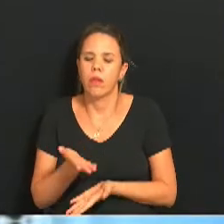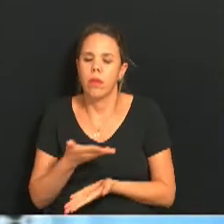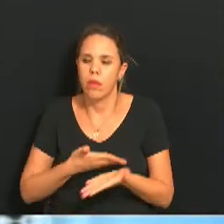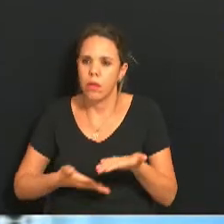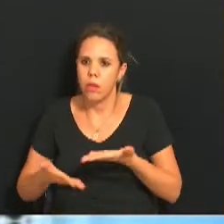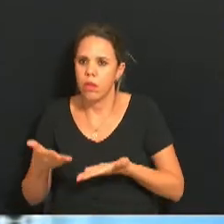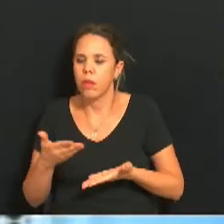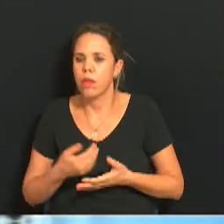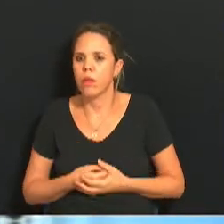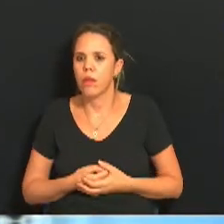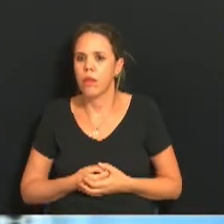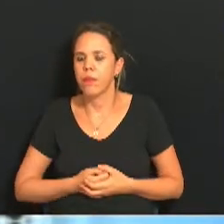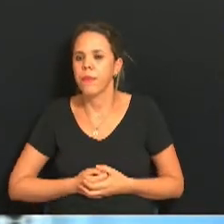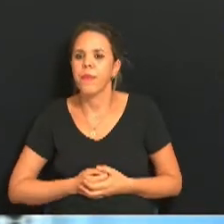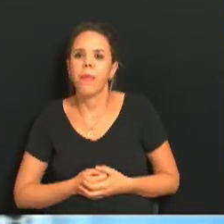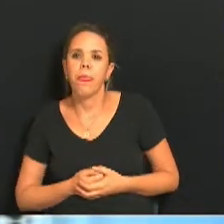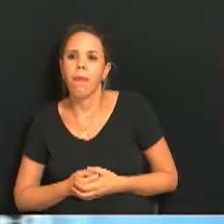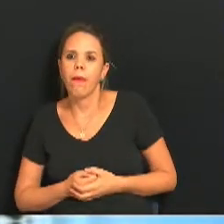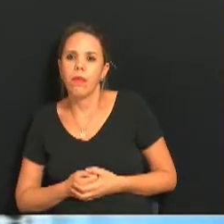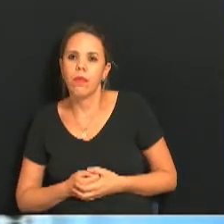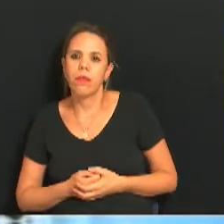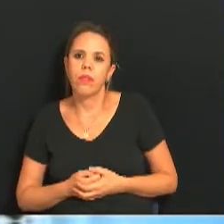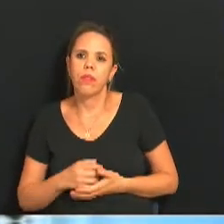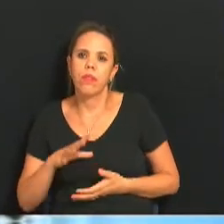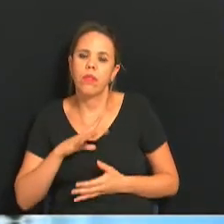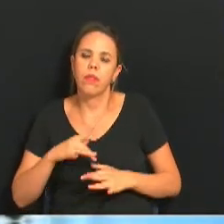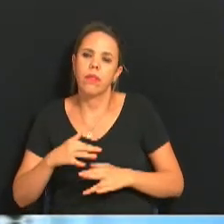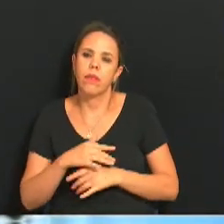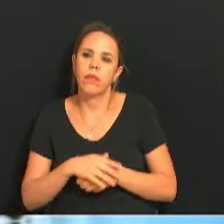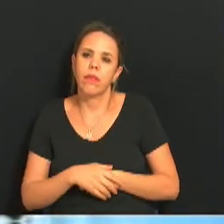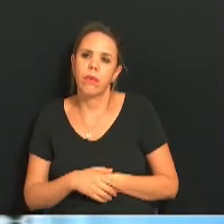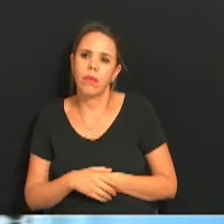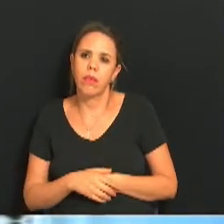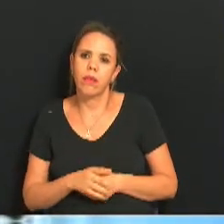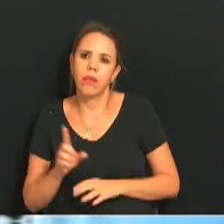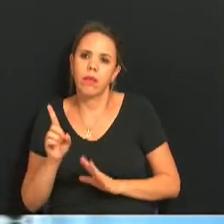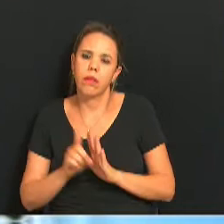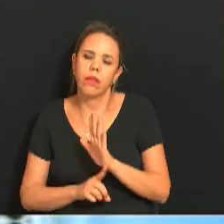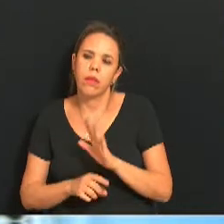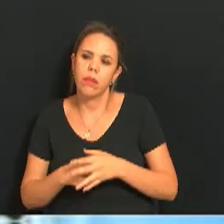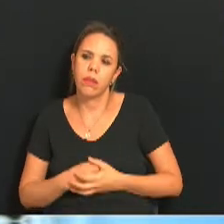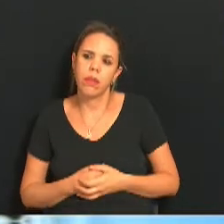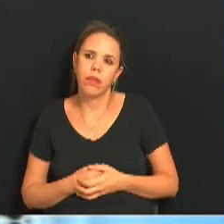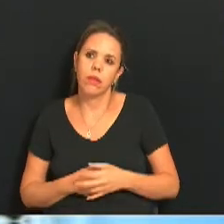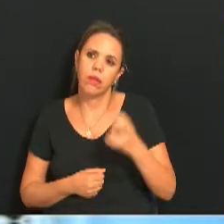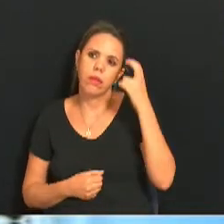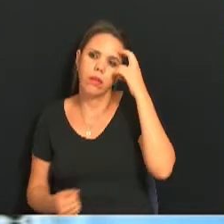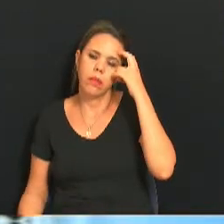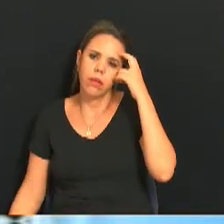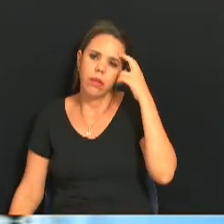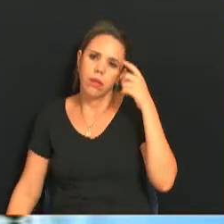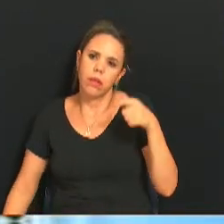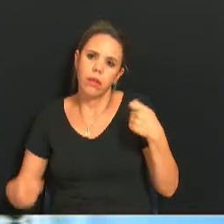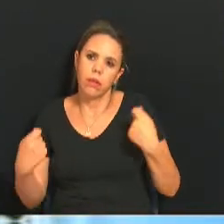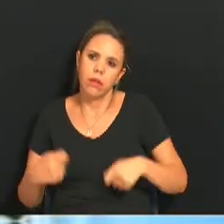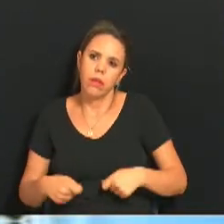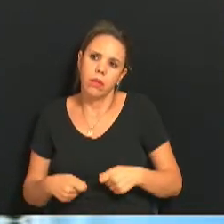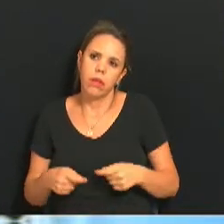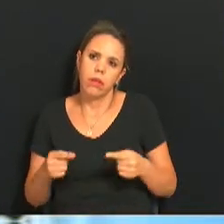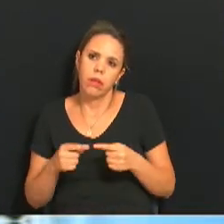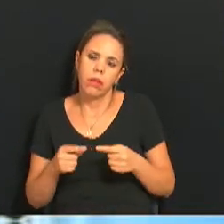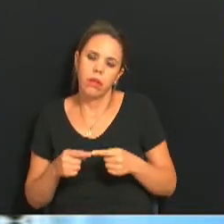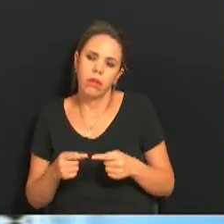direito frango iguais tanto direito à cidade quando o direito é ao patrimônio cultural e eles precisam ser analisar